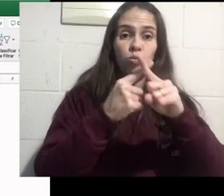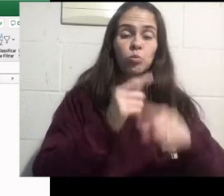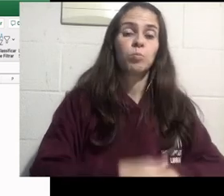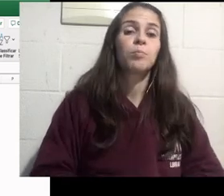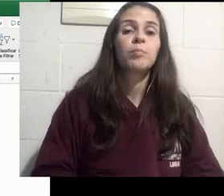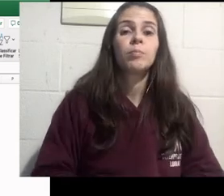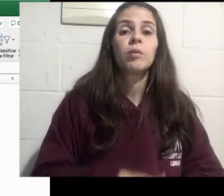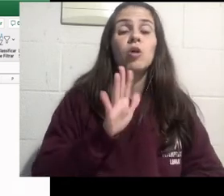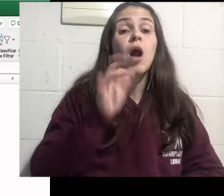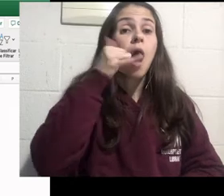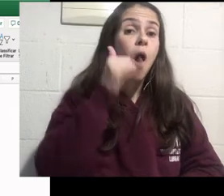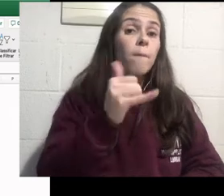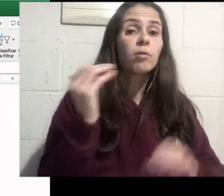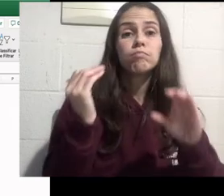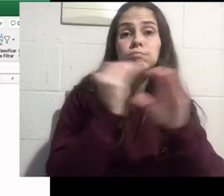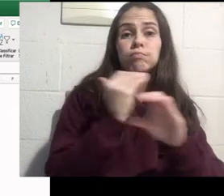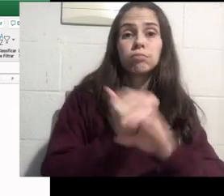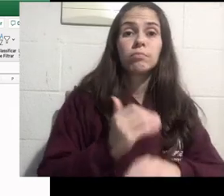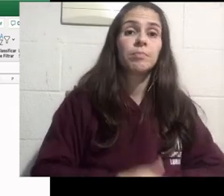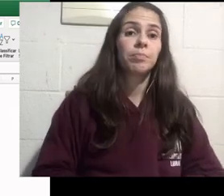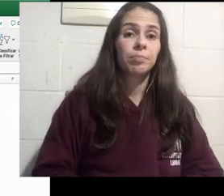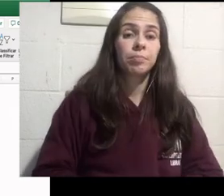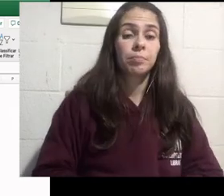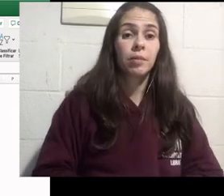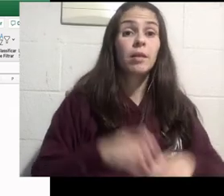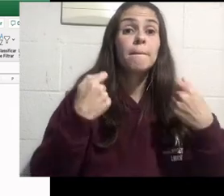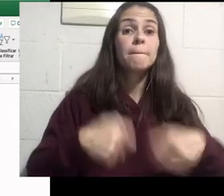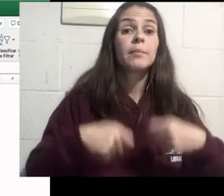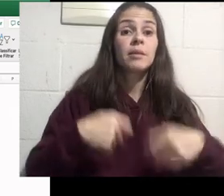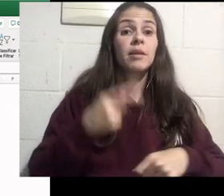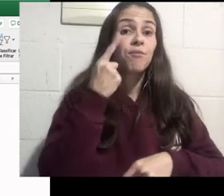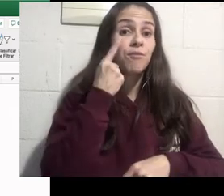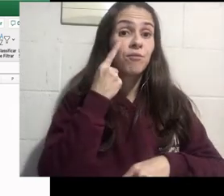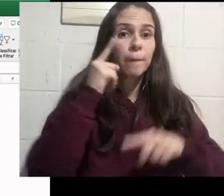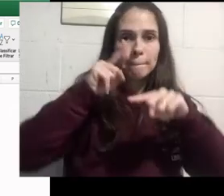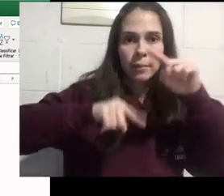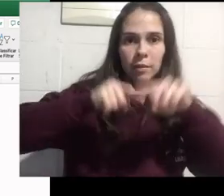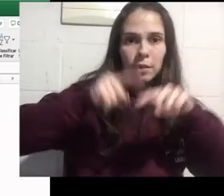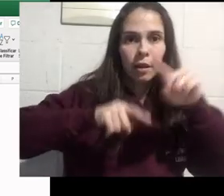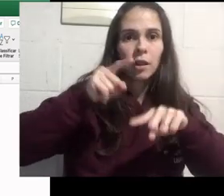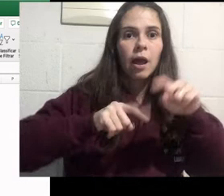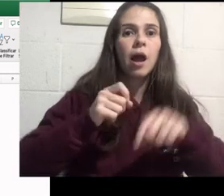Então, está automaticamente preenchido. Então, nesta planilha, o que vocês têm que preencher? Quais são os materiais, as